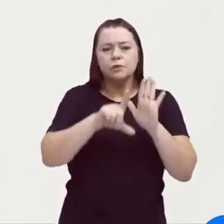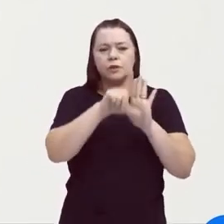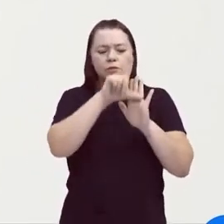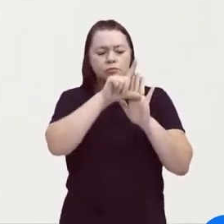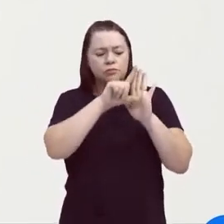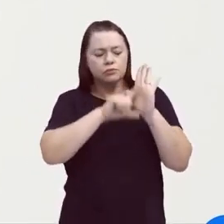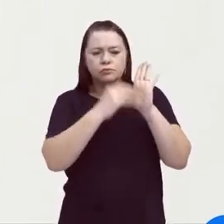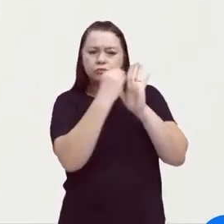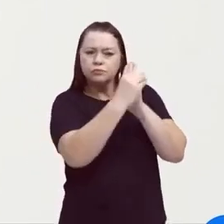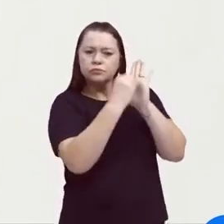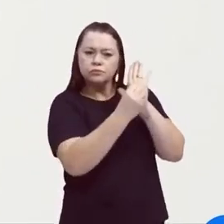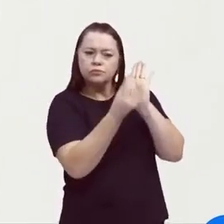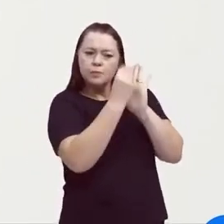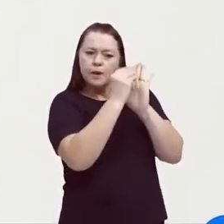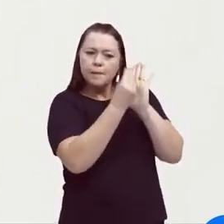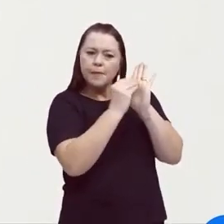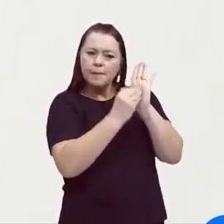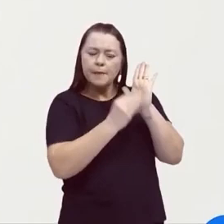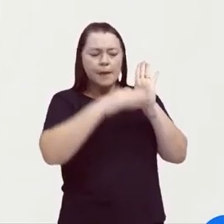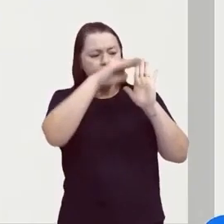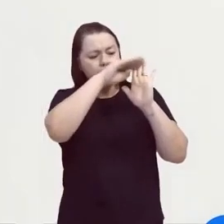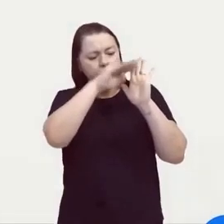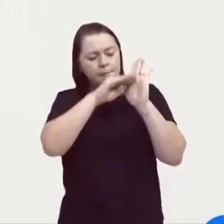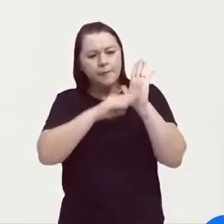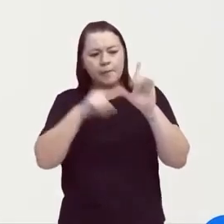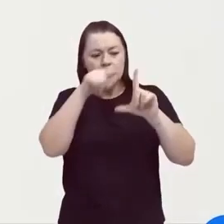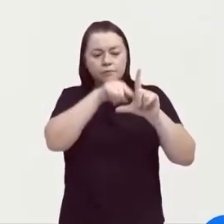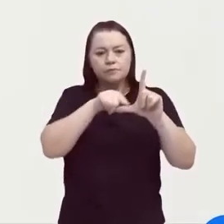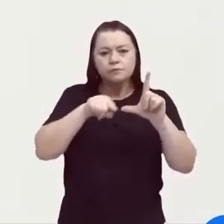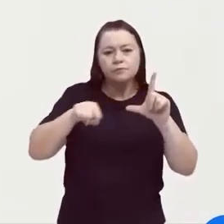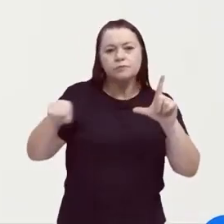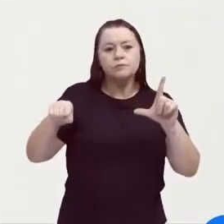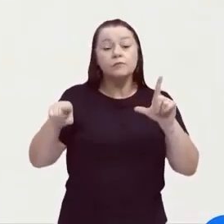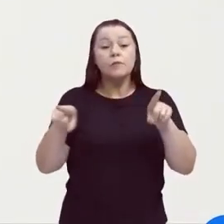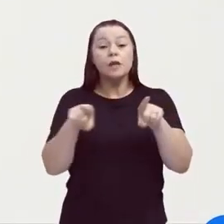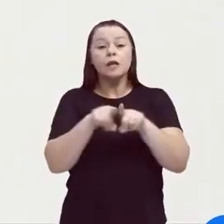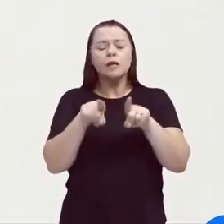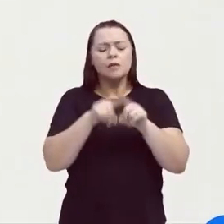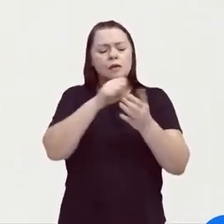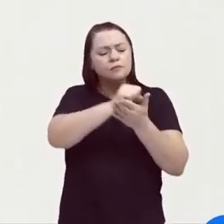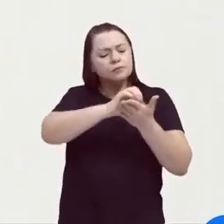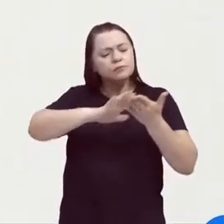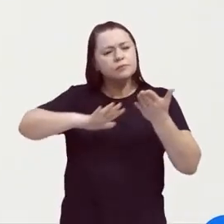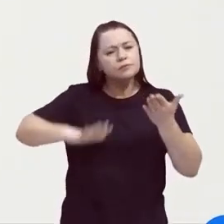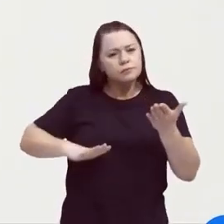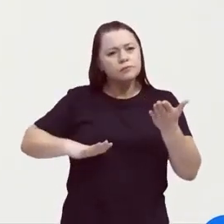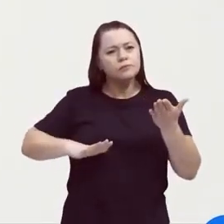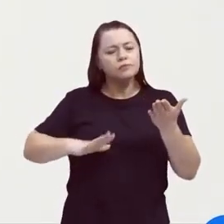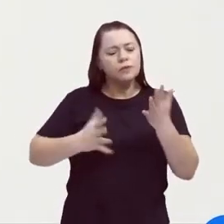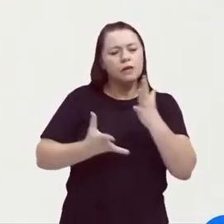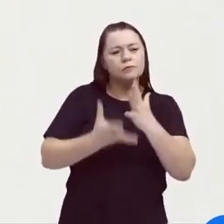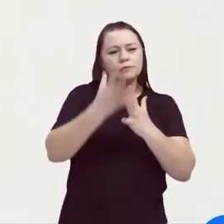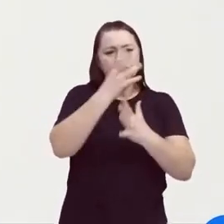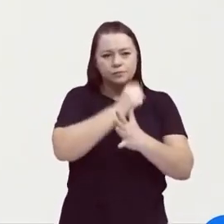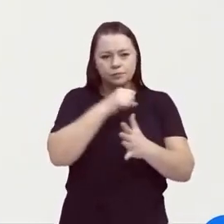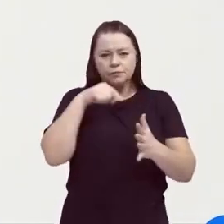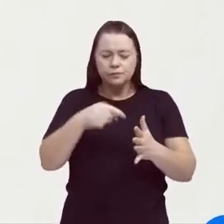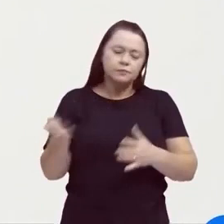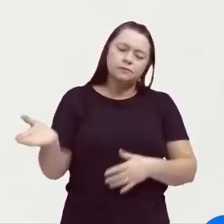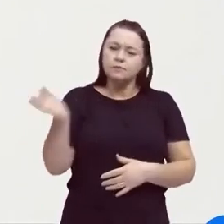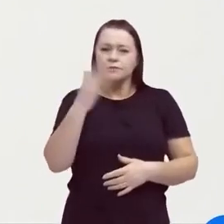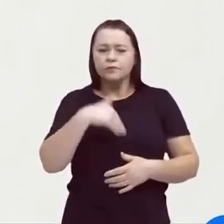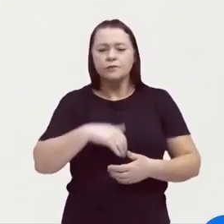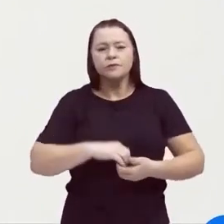tabelas, mapas, gráficos e em situações problemas. Aqui comigo.